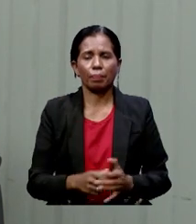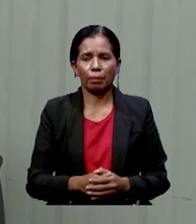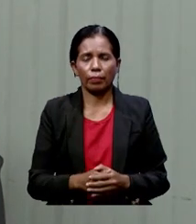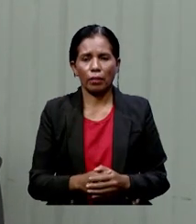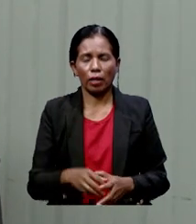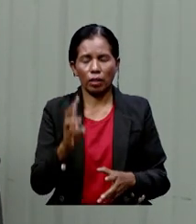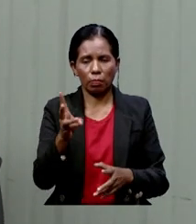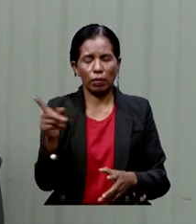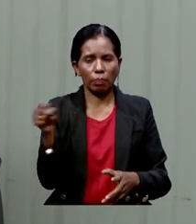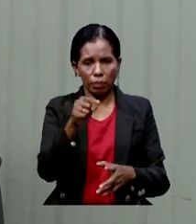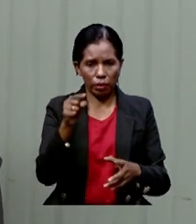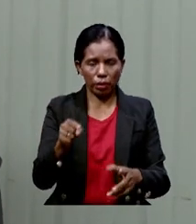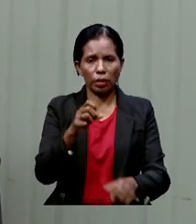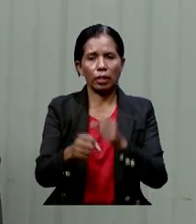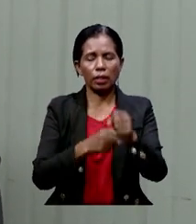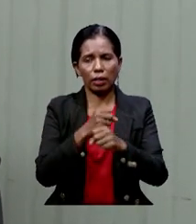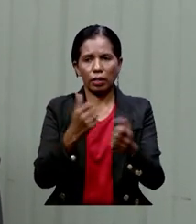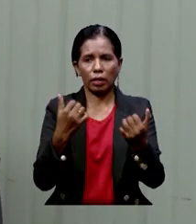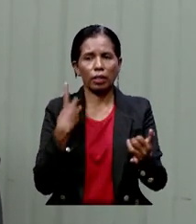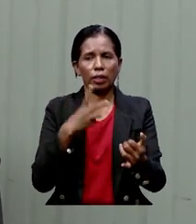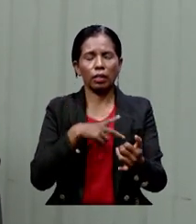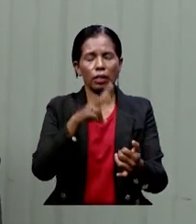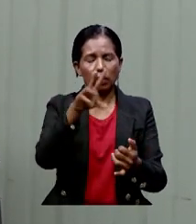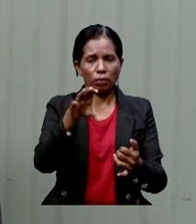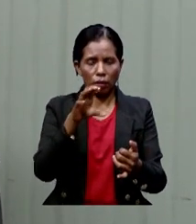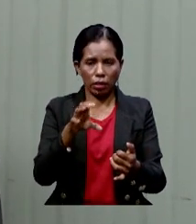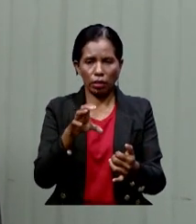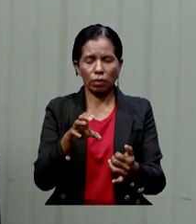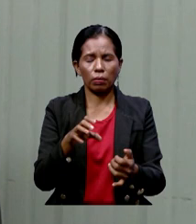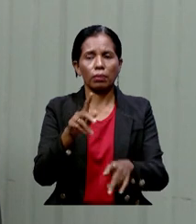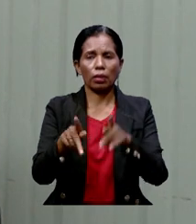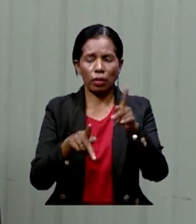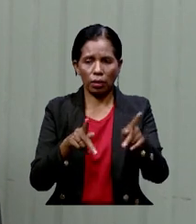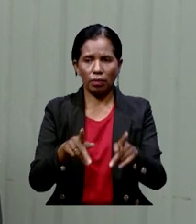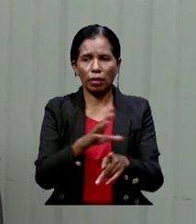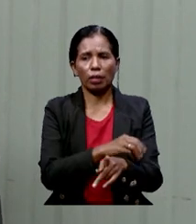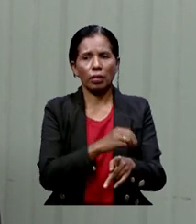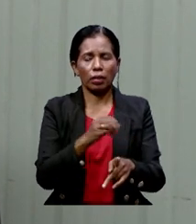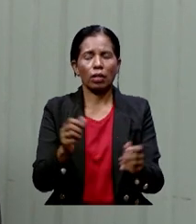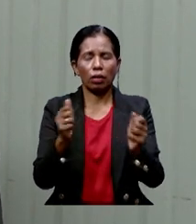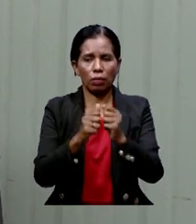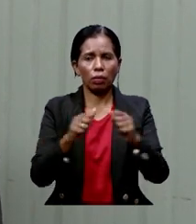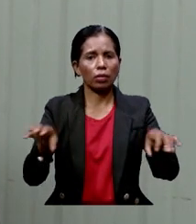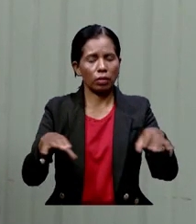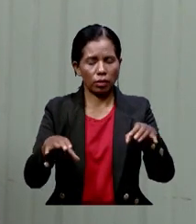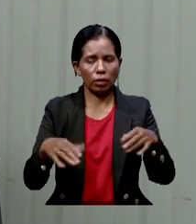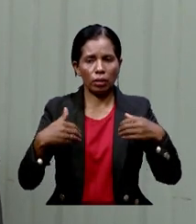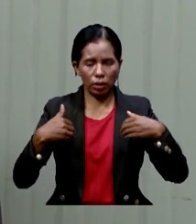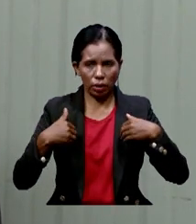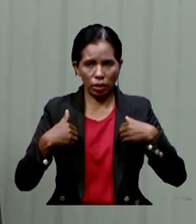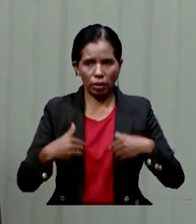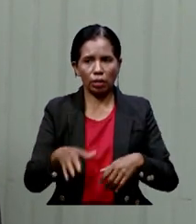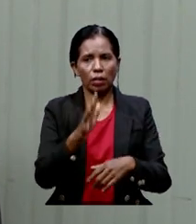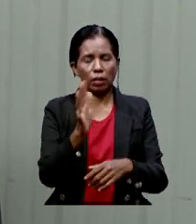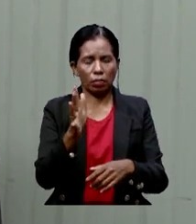kata setina ita nema kaita ita se ia 200 tal pessoas at bele 300 pessoas me ve ho sistema ia parece ia de 50